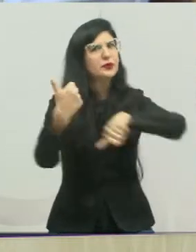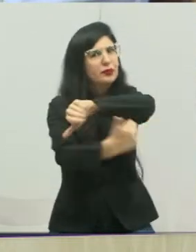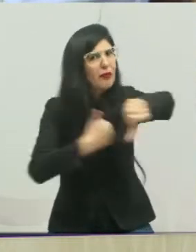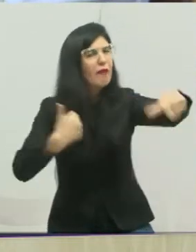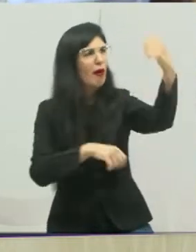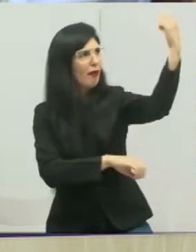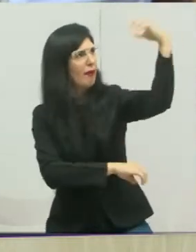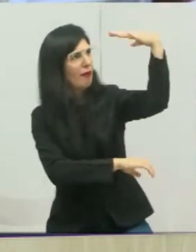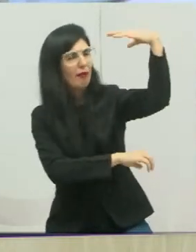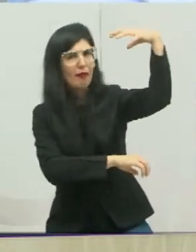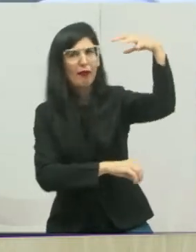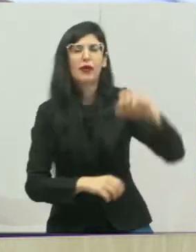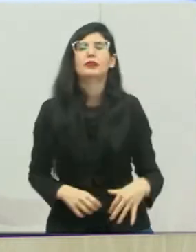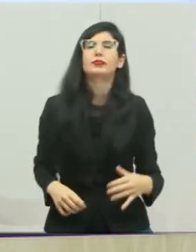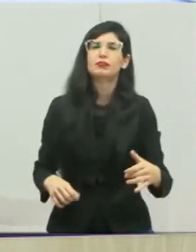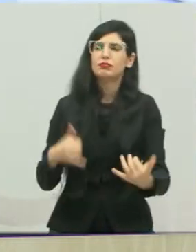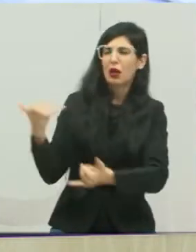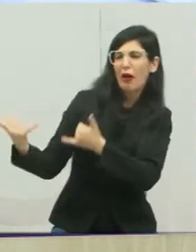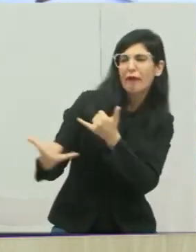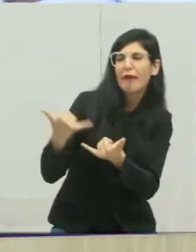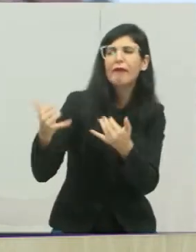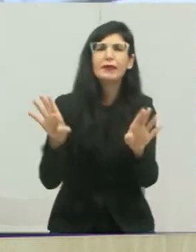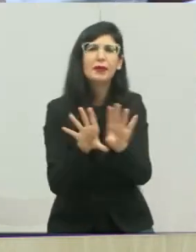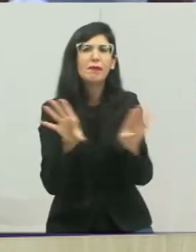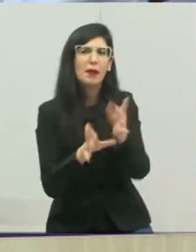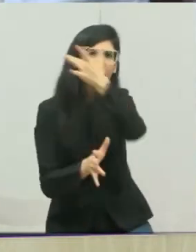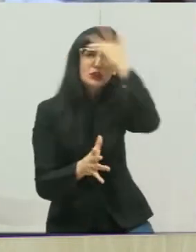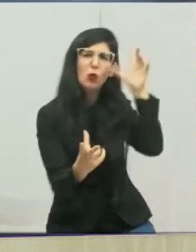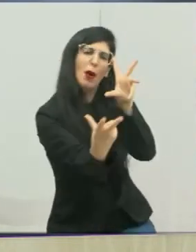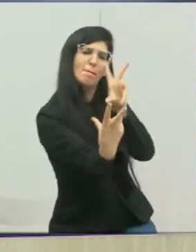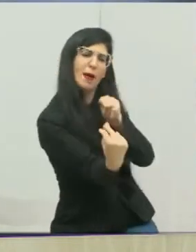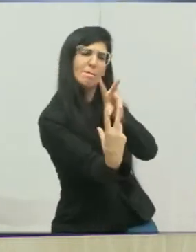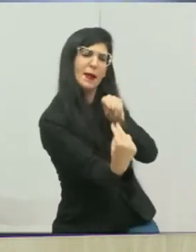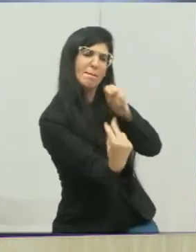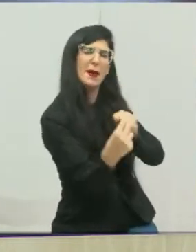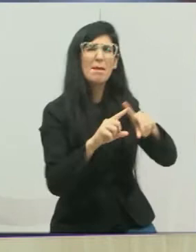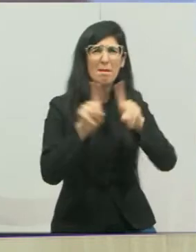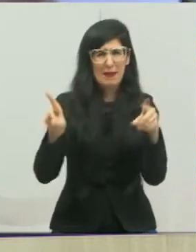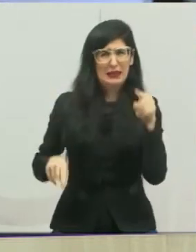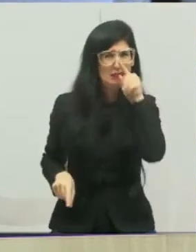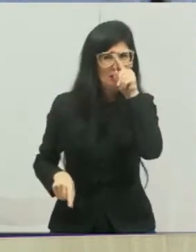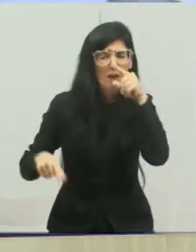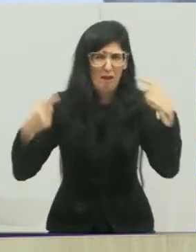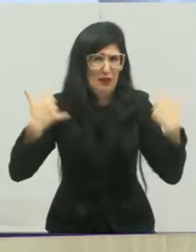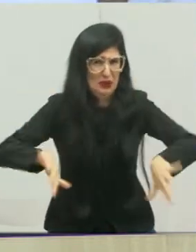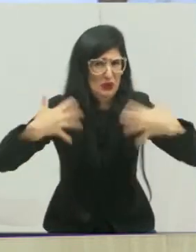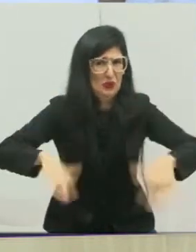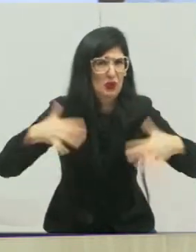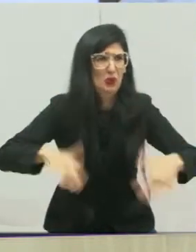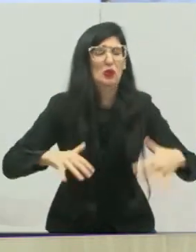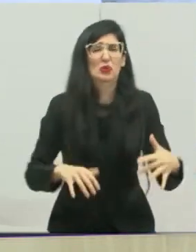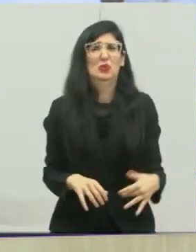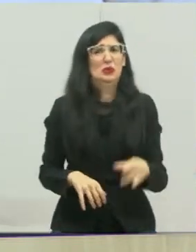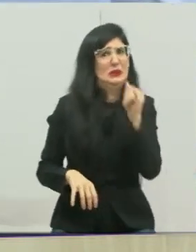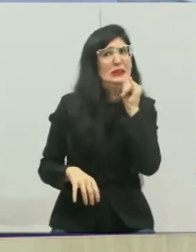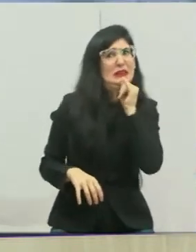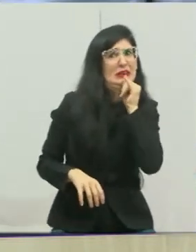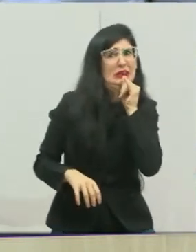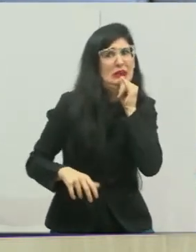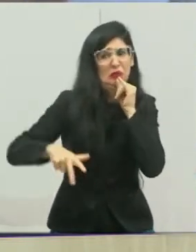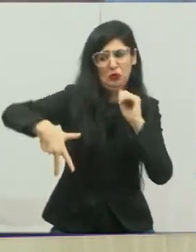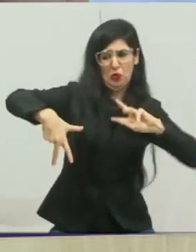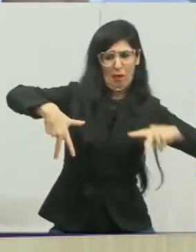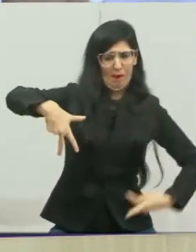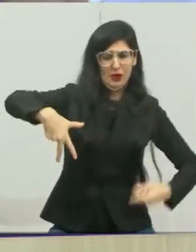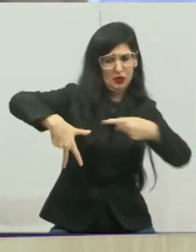objetivo lúdico e de confraternização, o que vem causando perigo e risco à integridade física, à permanência destes